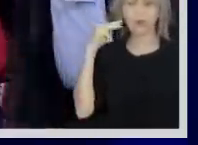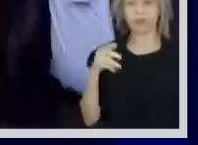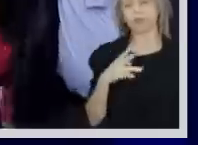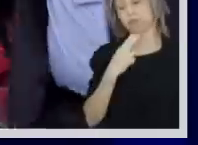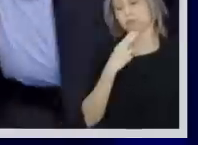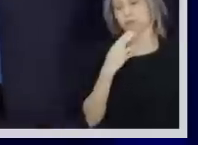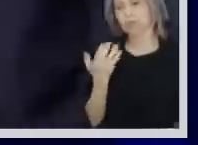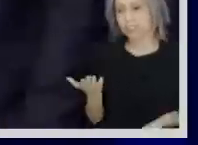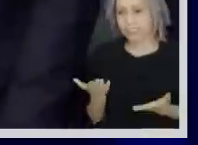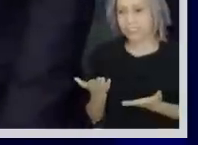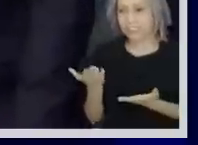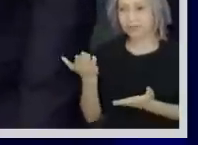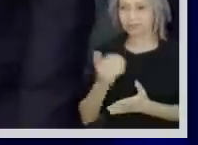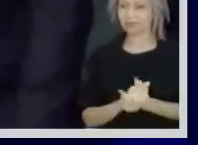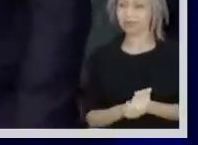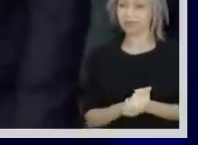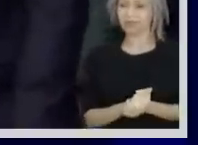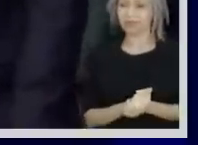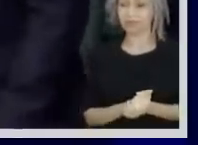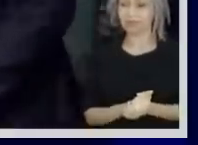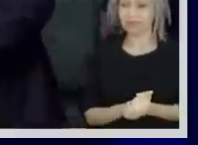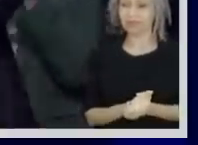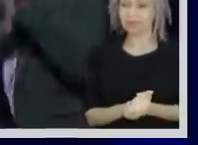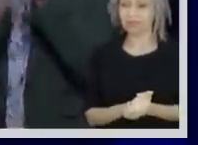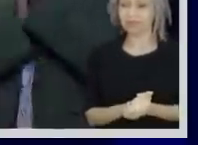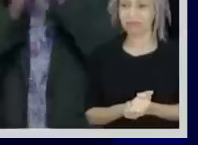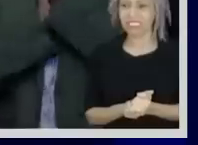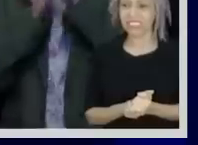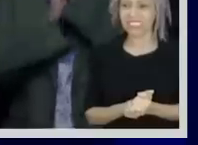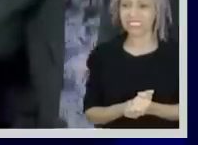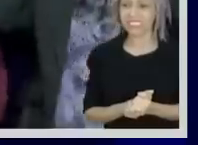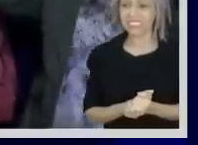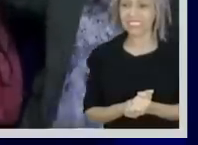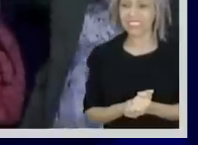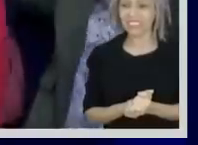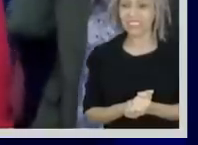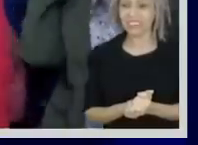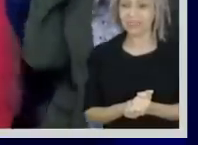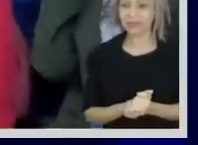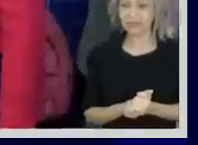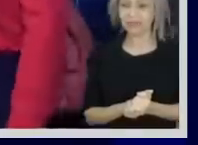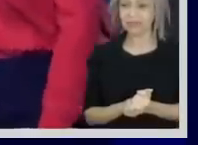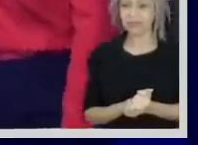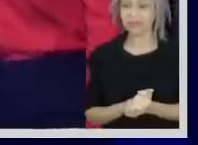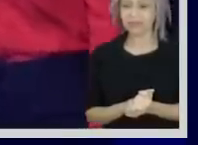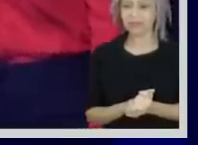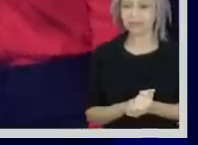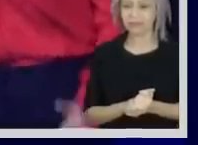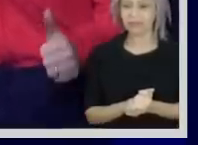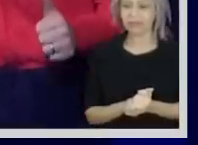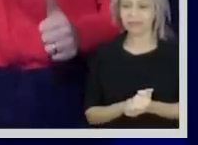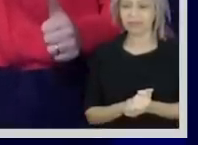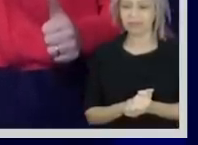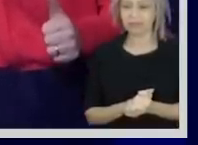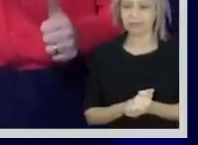né? Alguém que deveria haja ter coração, sido... Haja coração, amigo. Haja coração. Pois é, e foi se criando um clima terrível, né?